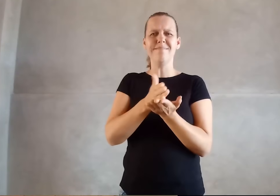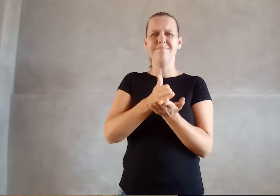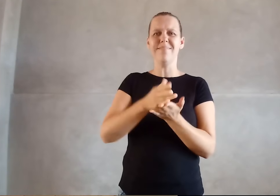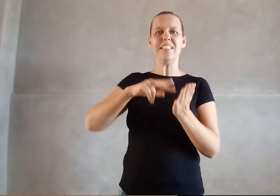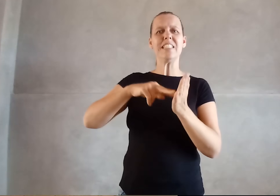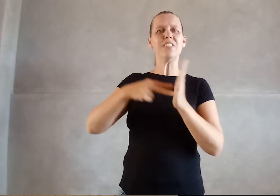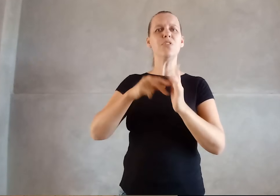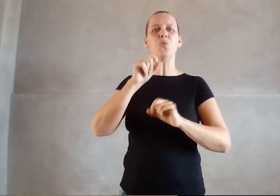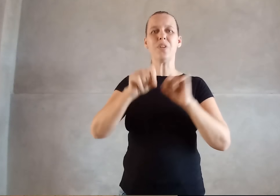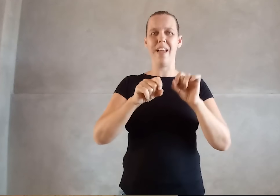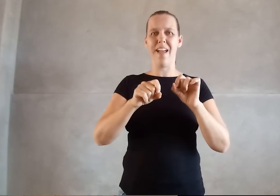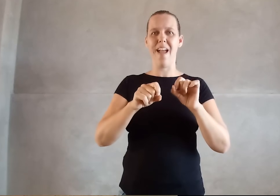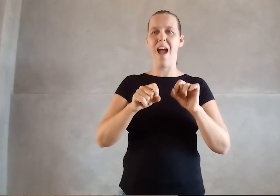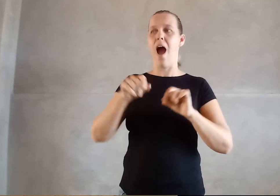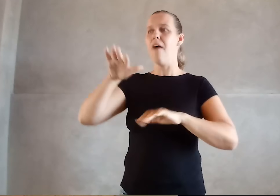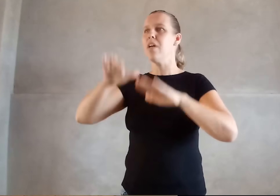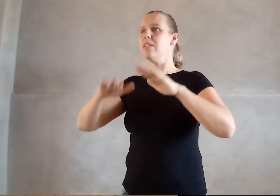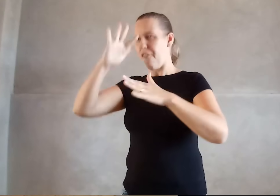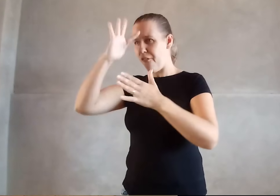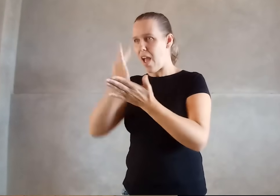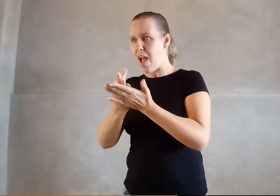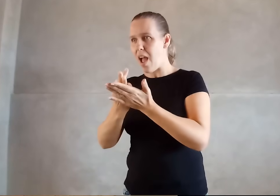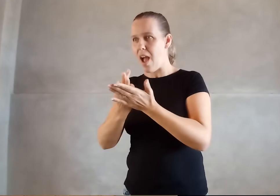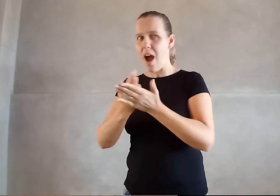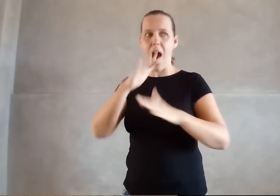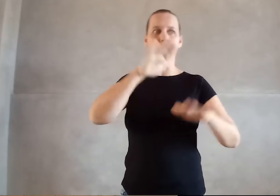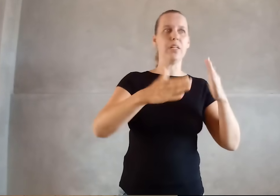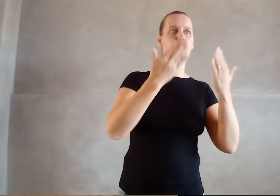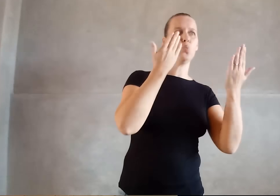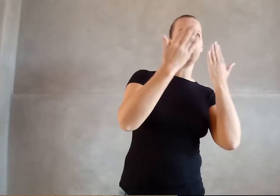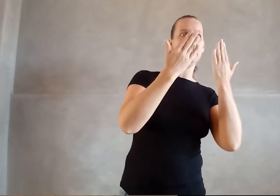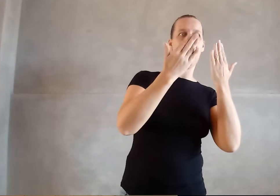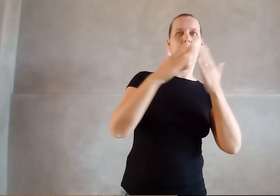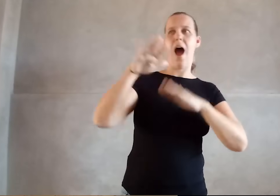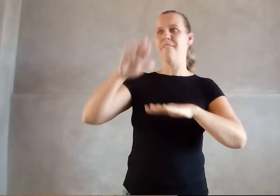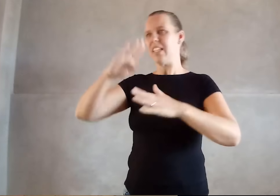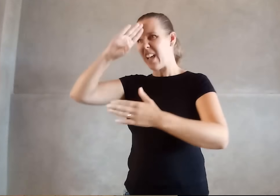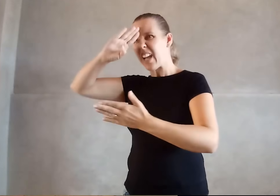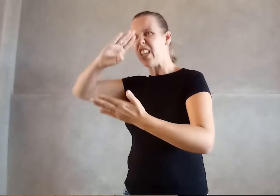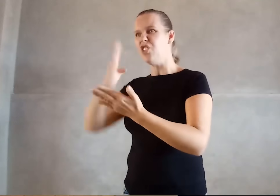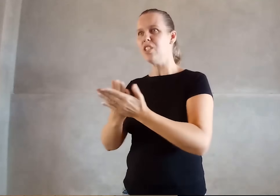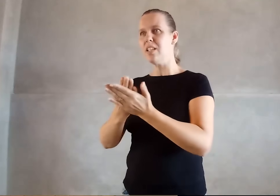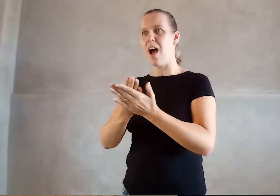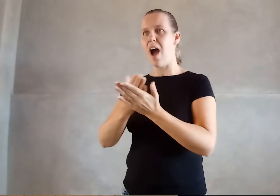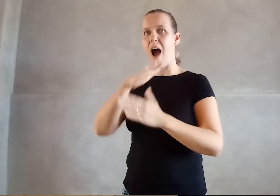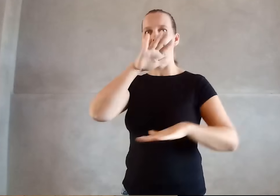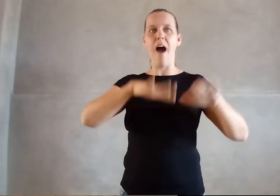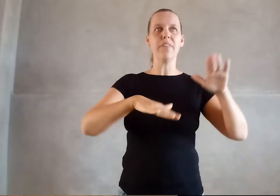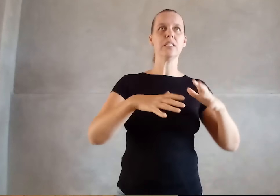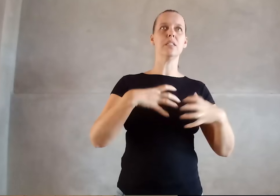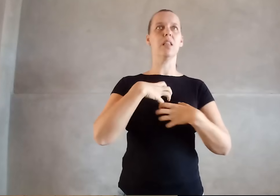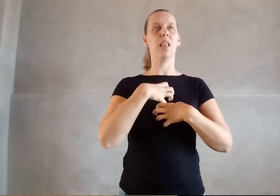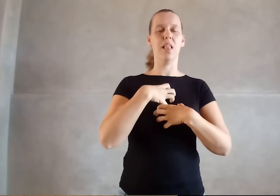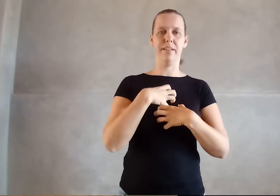dividida? Mente que ora tem fé e ora ela duvida. Ora acredita, ora não